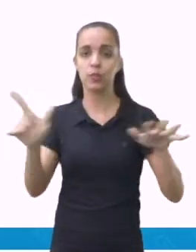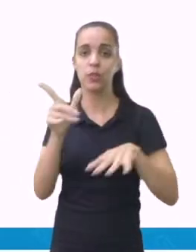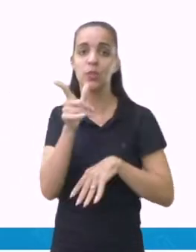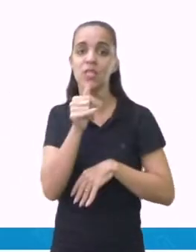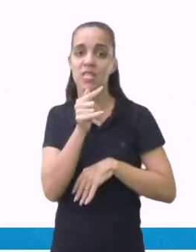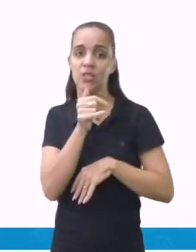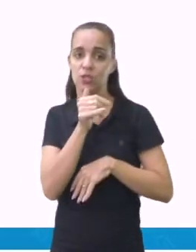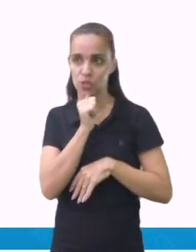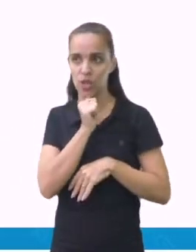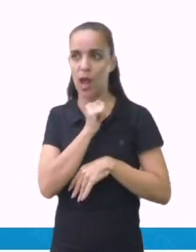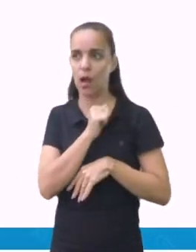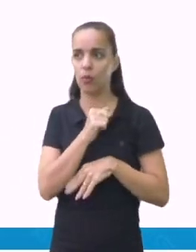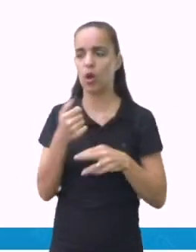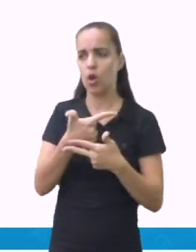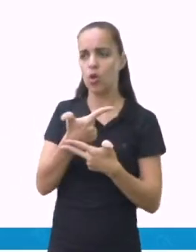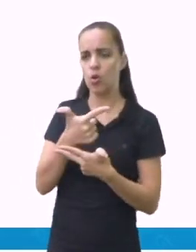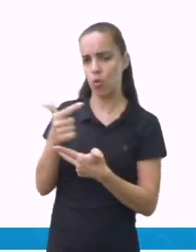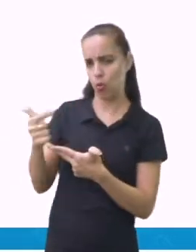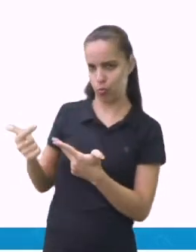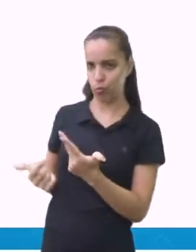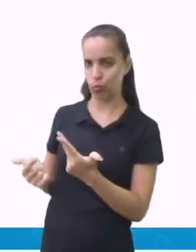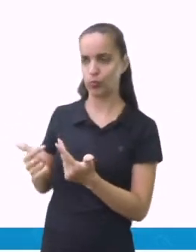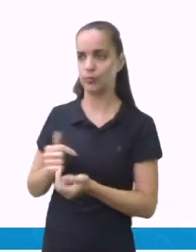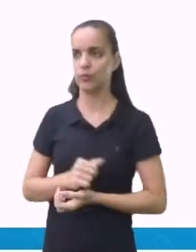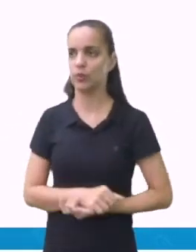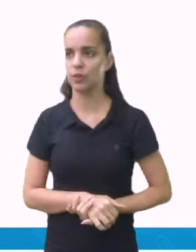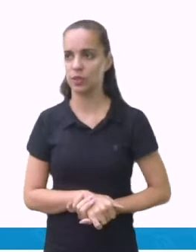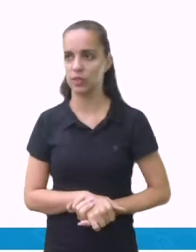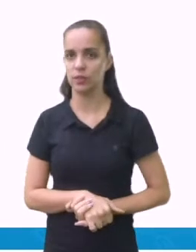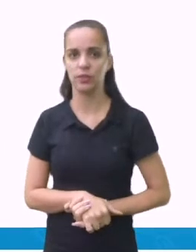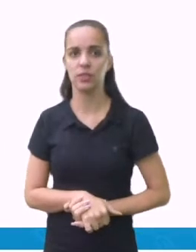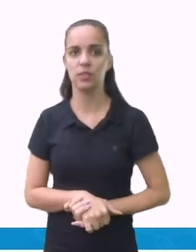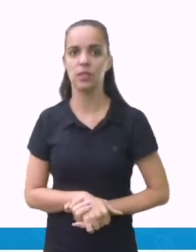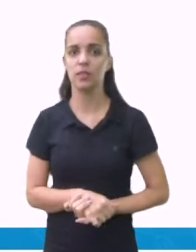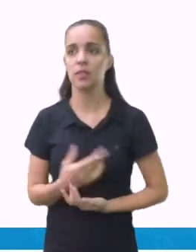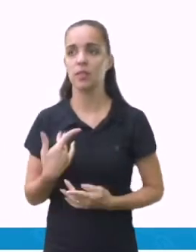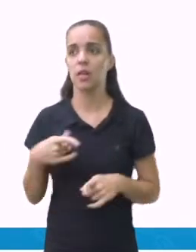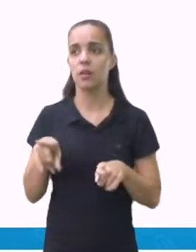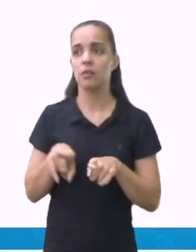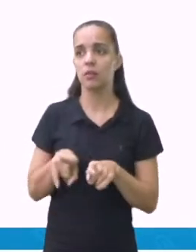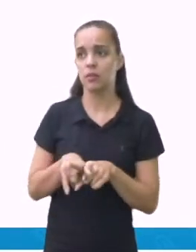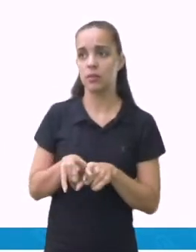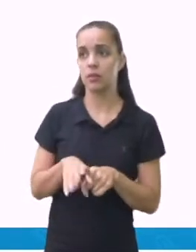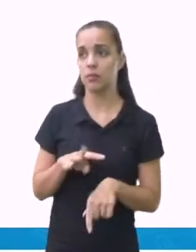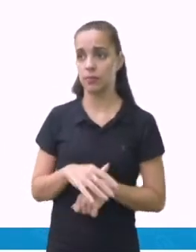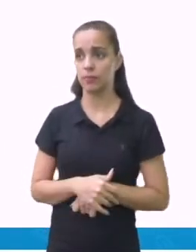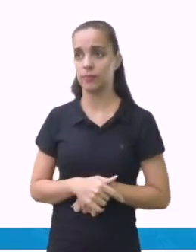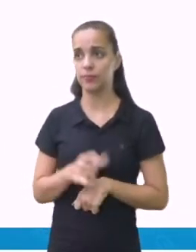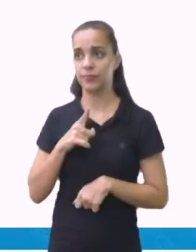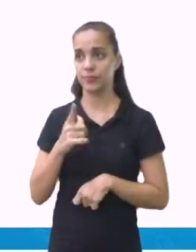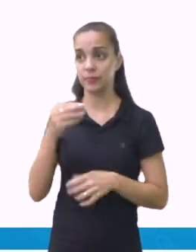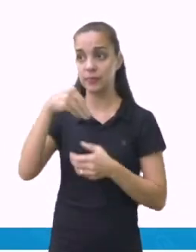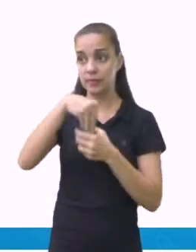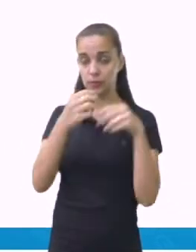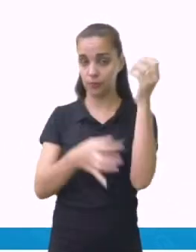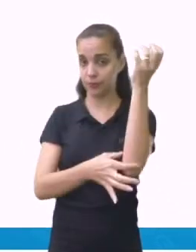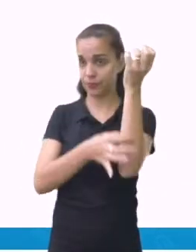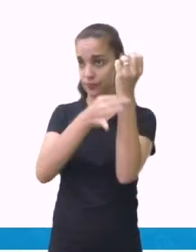ela absorve, mas quem distribui para o restante da planta é o caule ou o tronco.